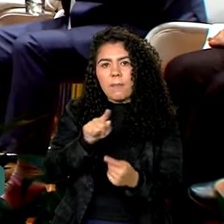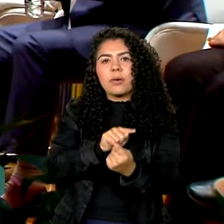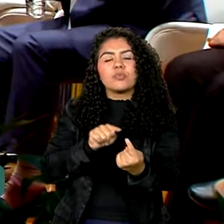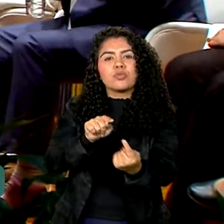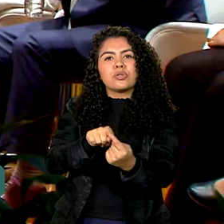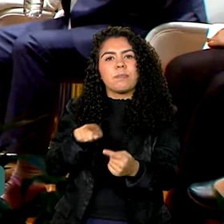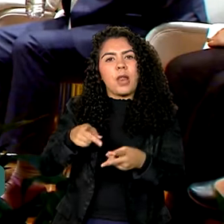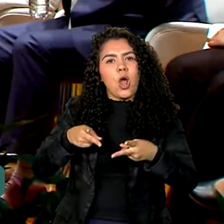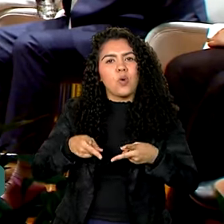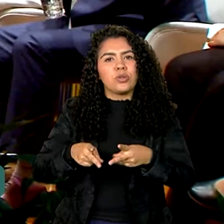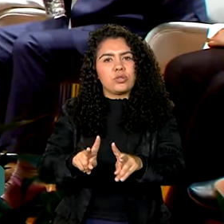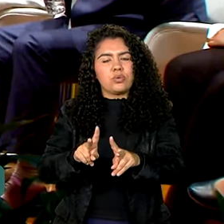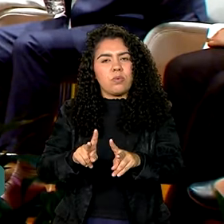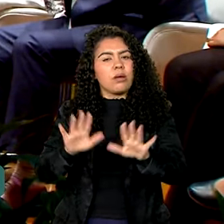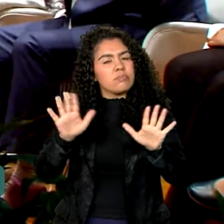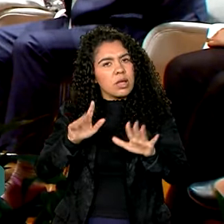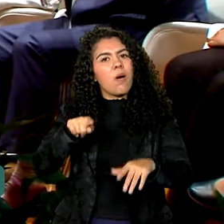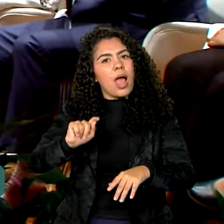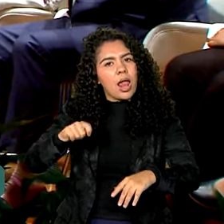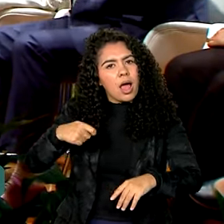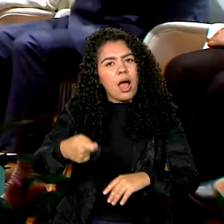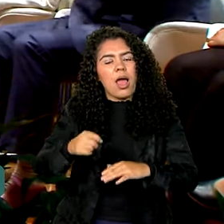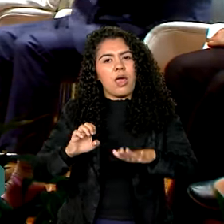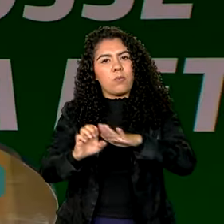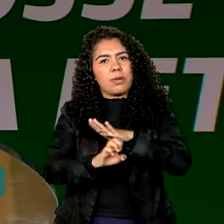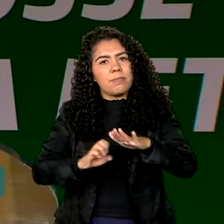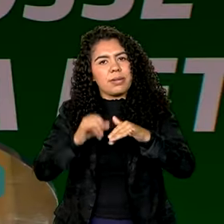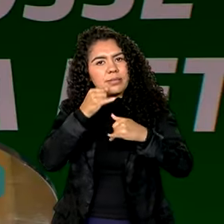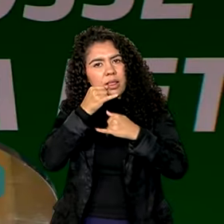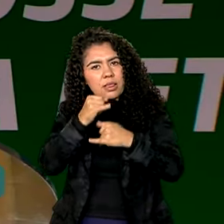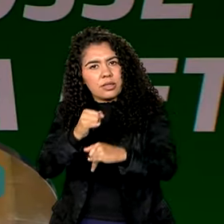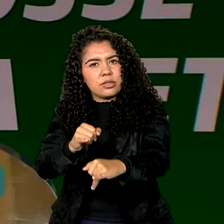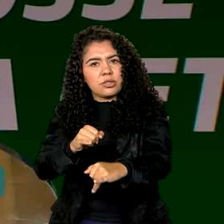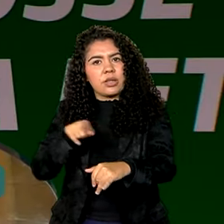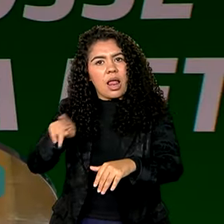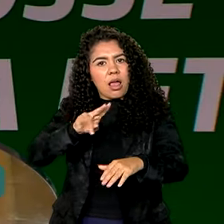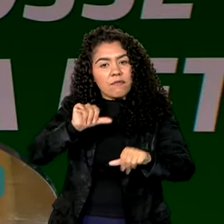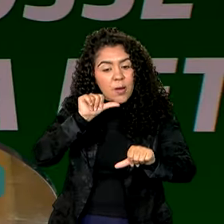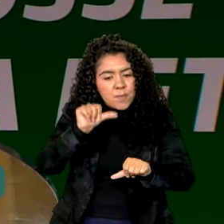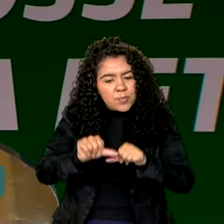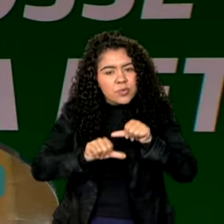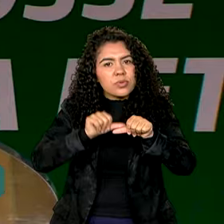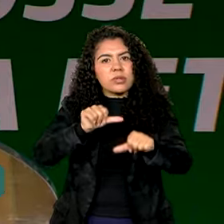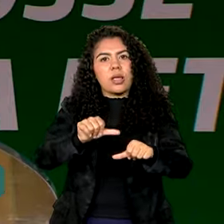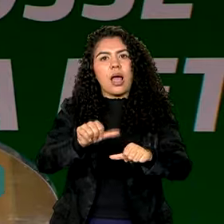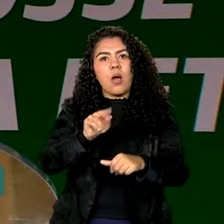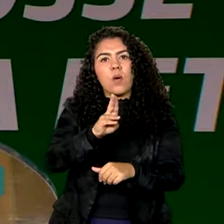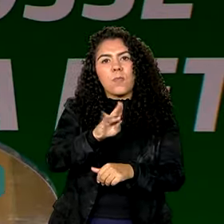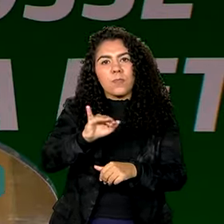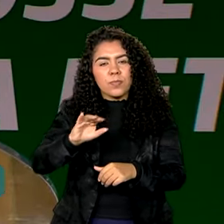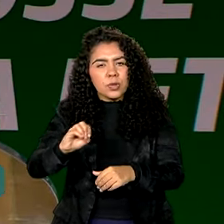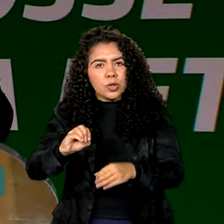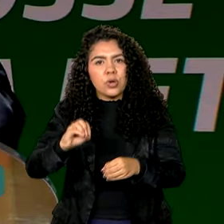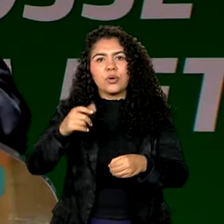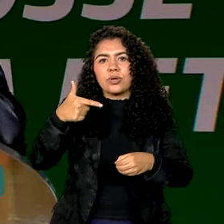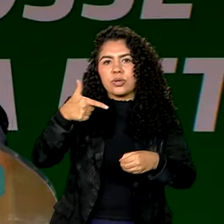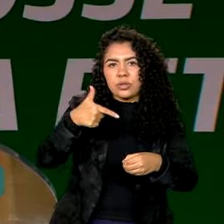de energia. Ela vai refinar o nosso biodiesel. Ela pode produzir